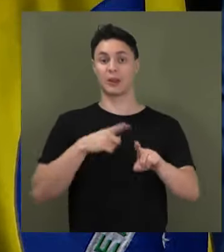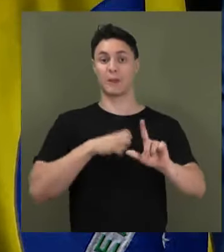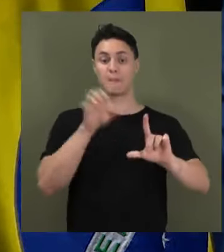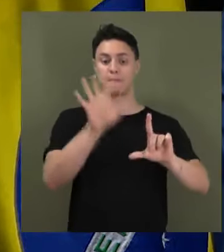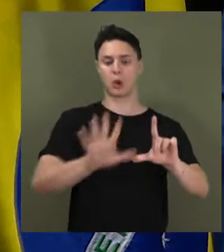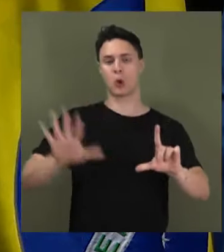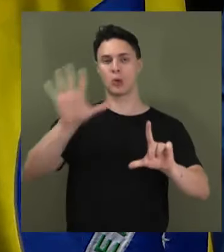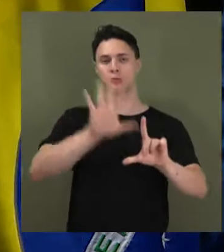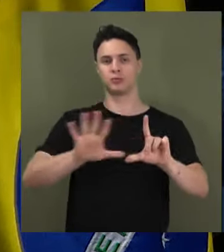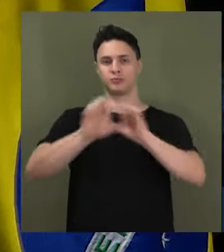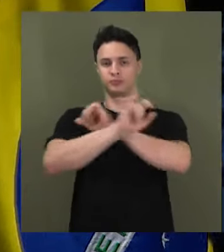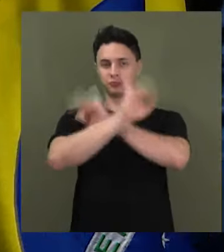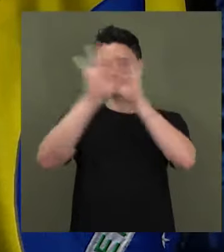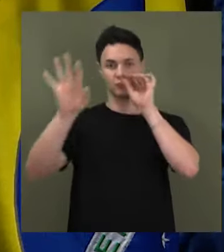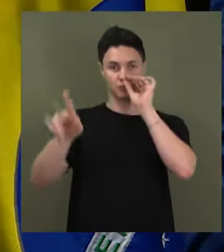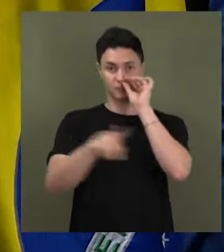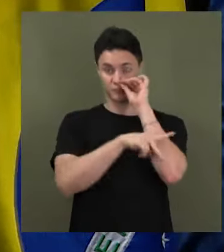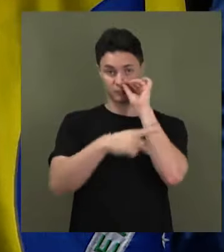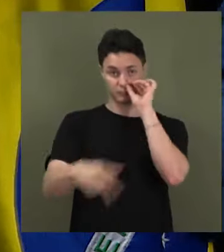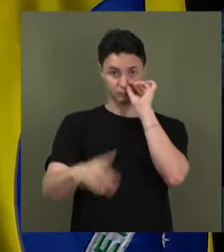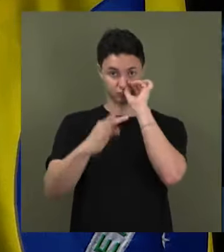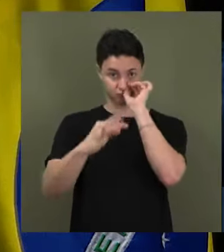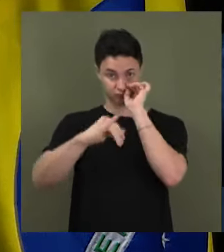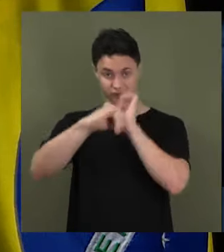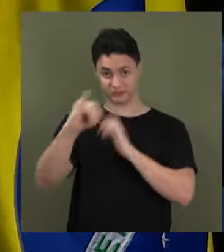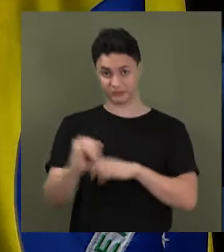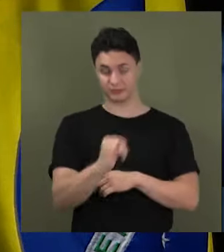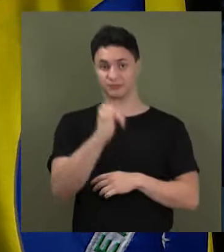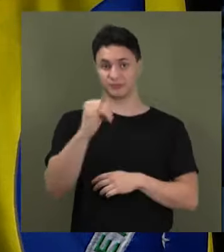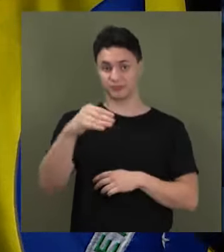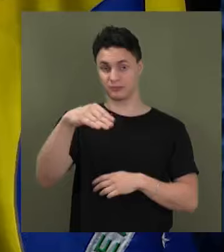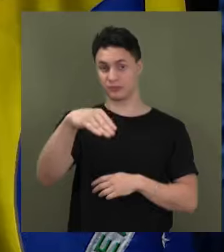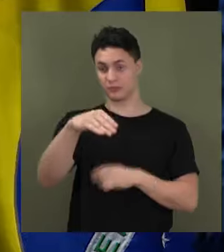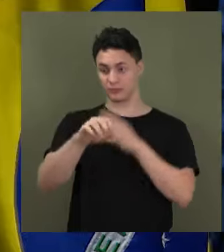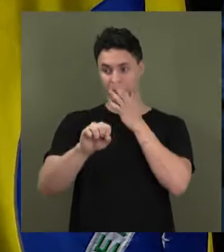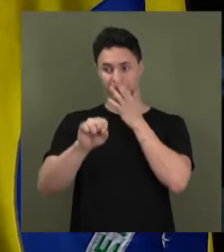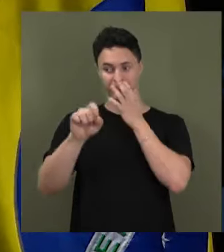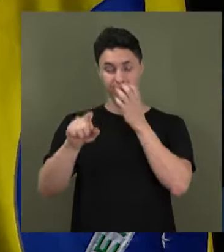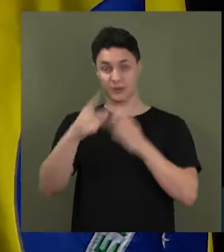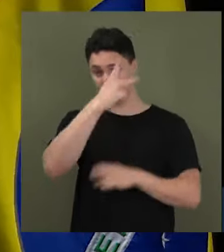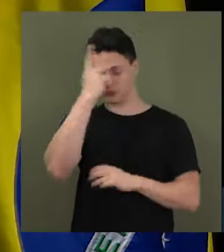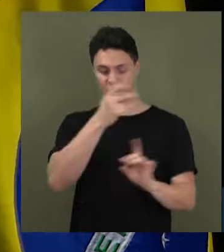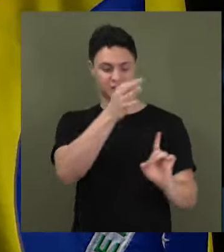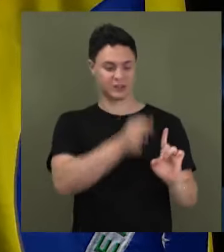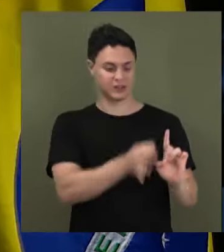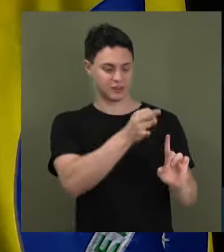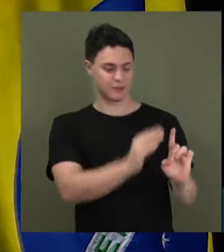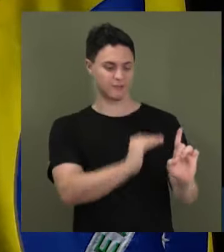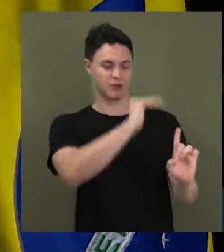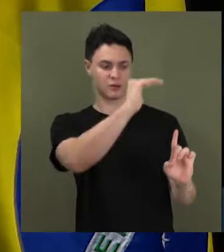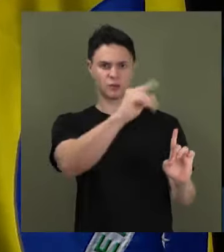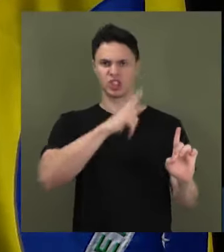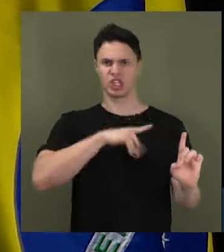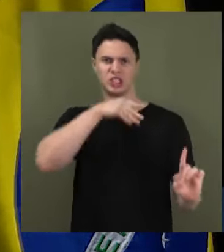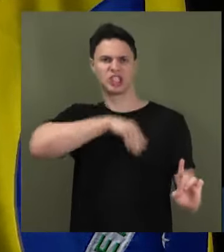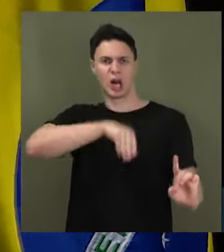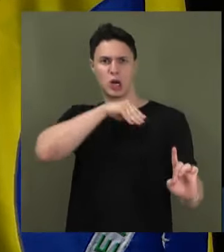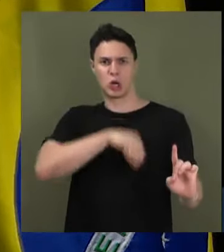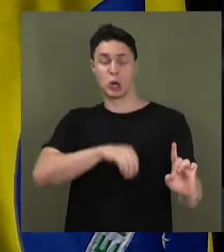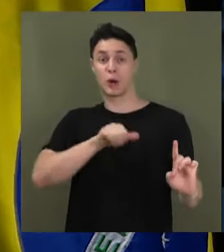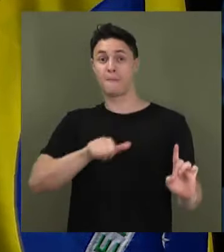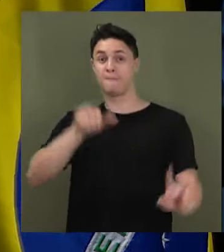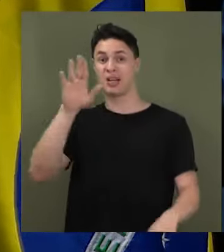da transparência do próprio tribunal, esses desembargadores vinham recebendo super salários de mais